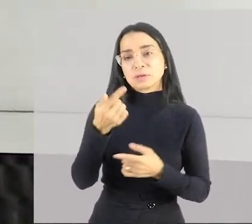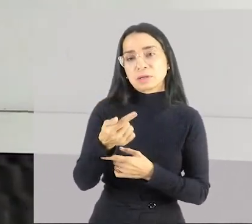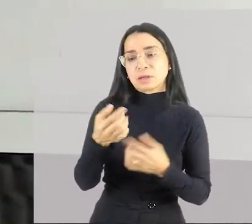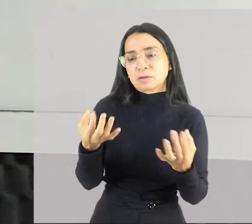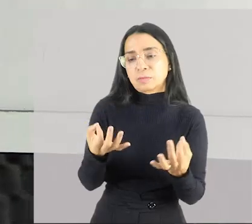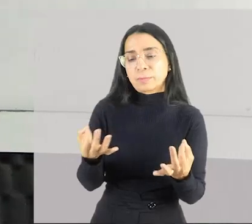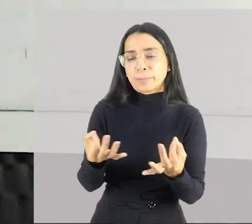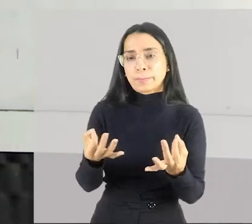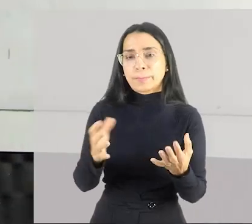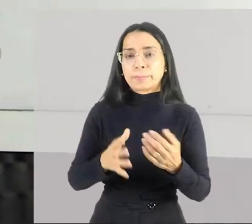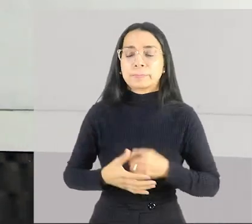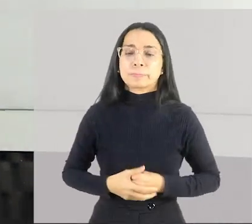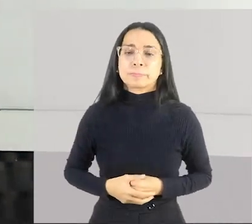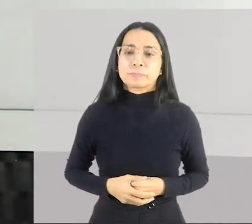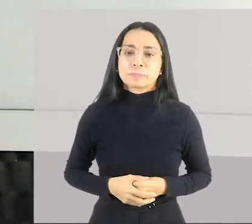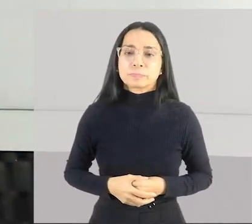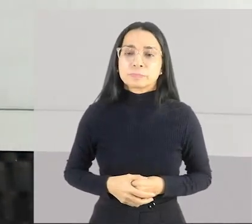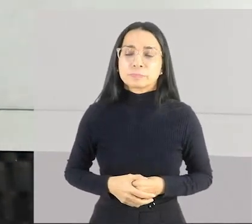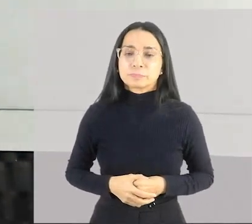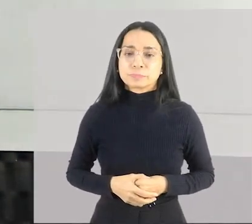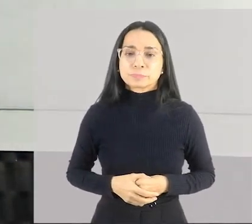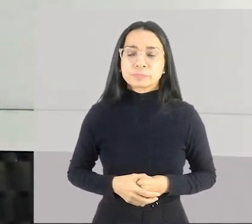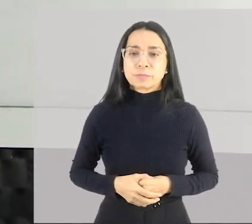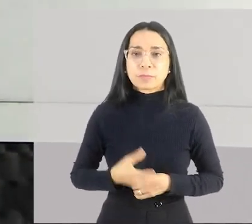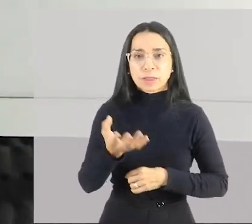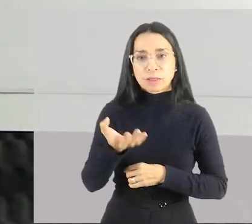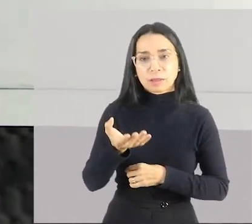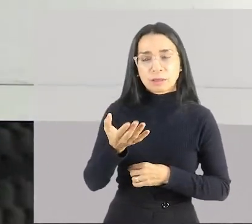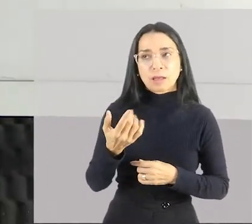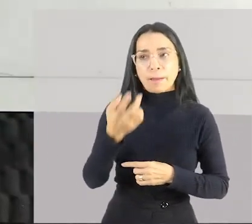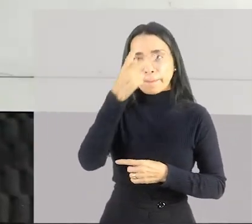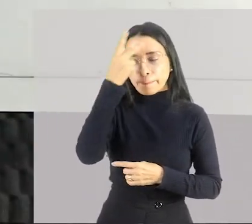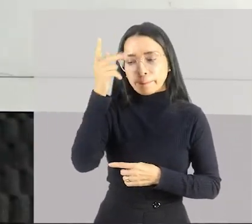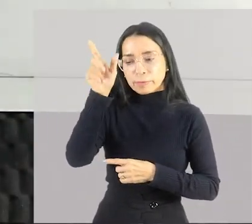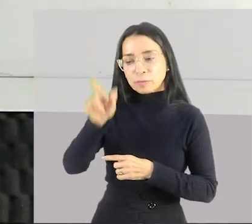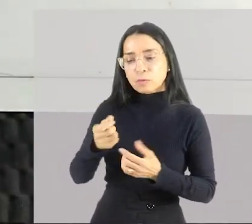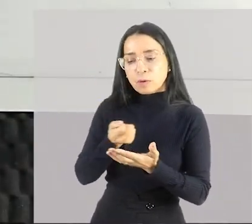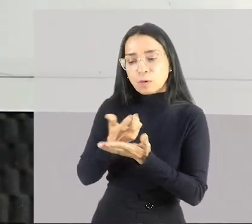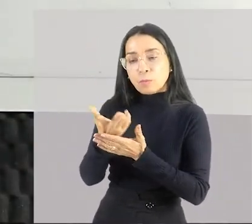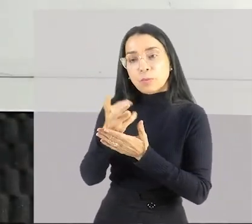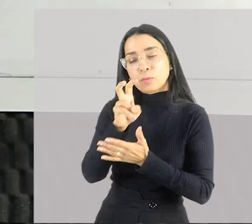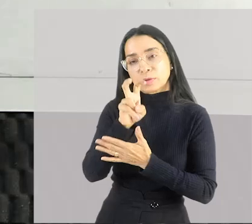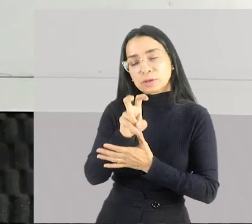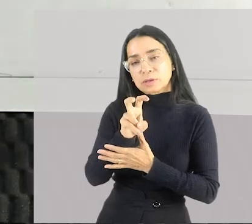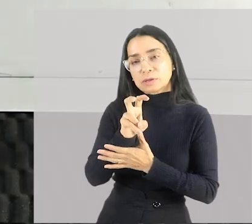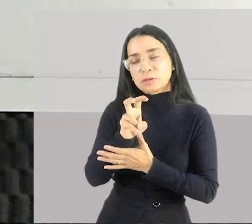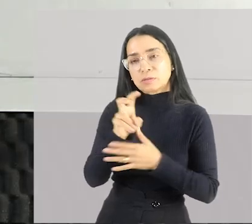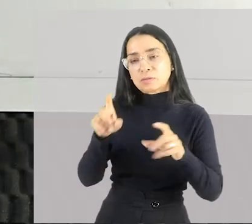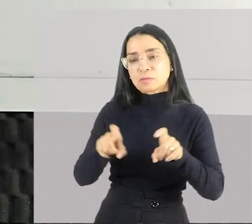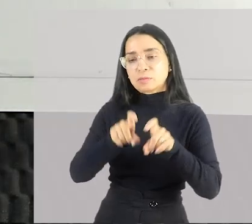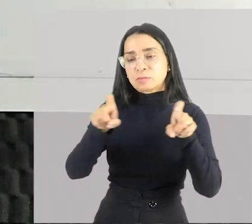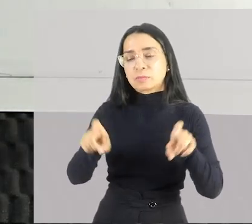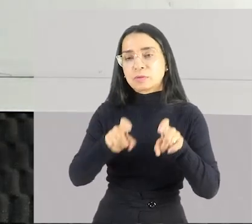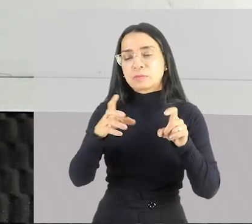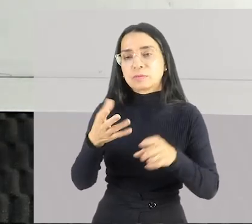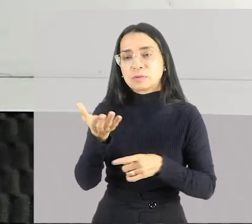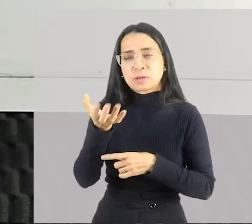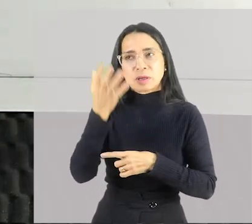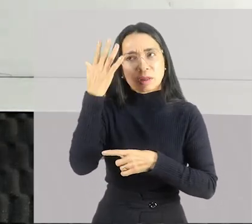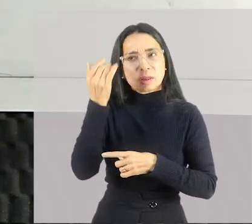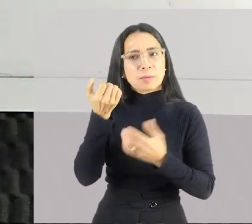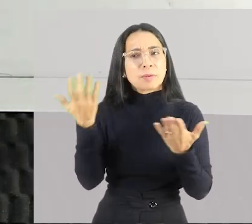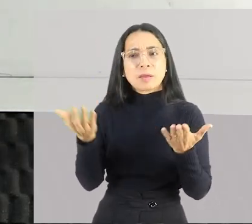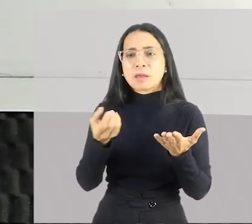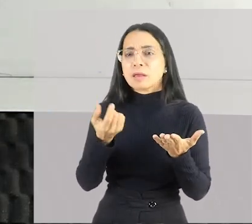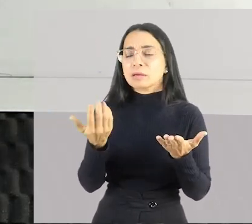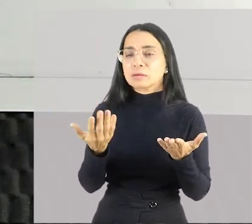perfeitos né então ele quer saber uma pessoa comprou cinco computadores cinco e ele quer saber qual é